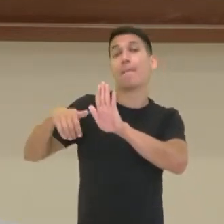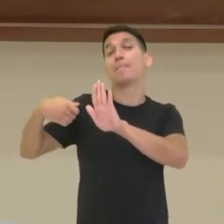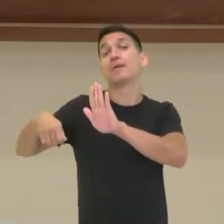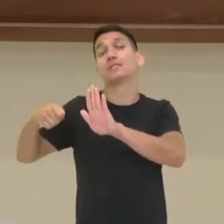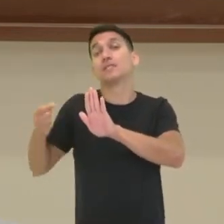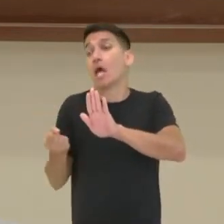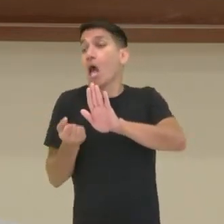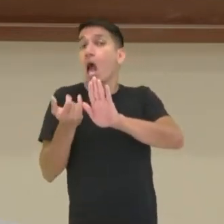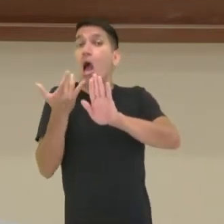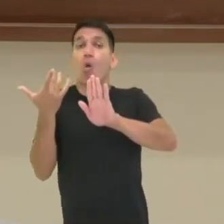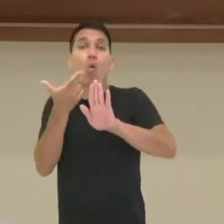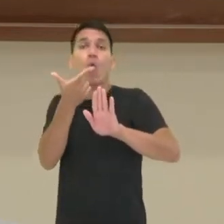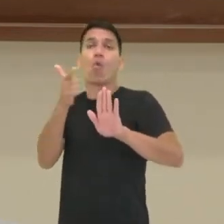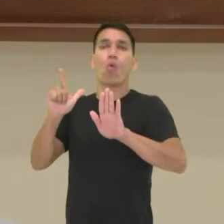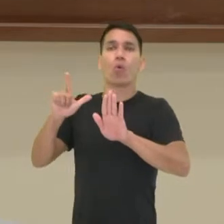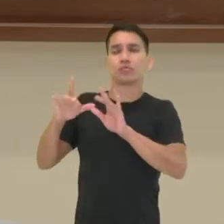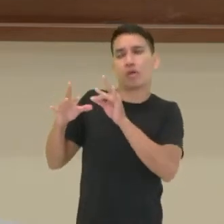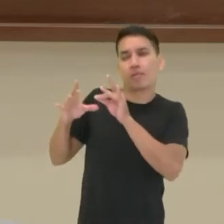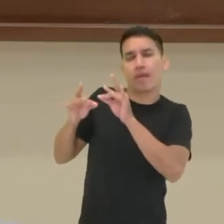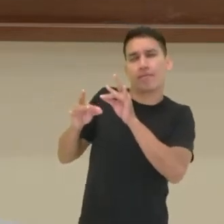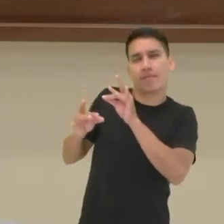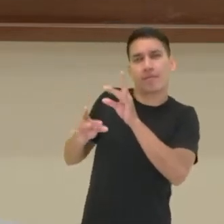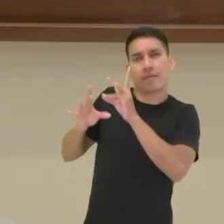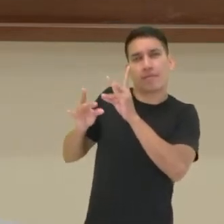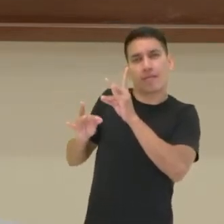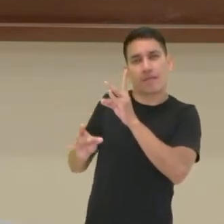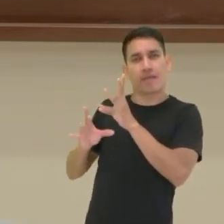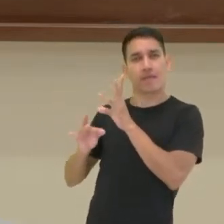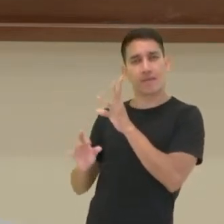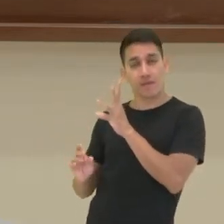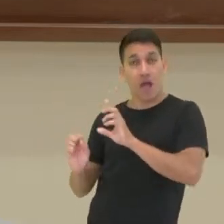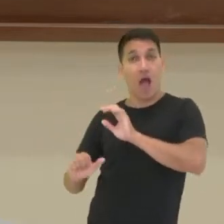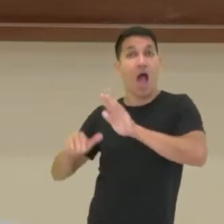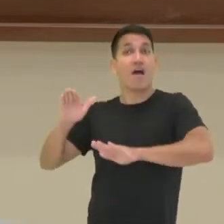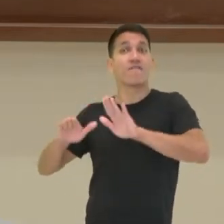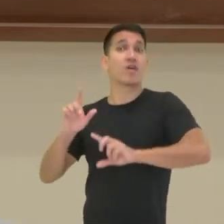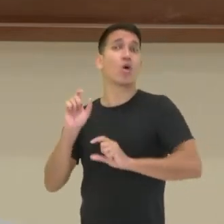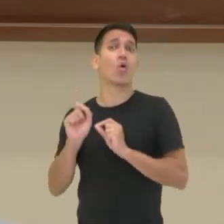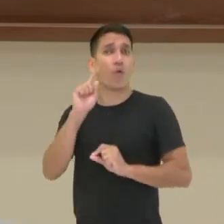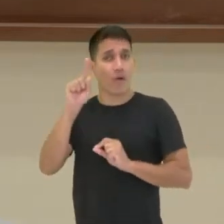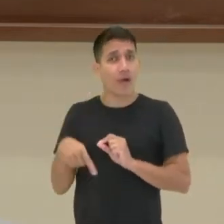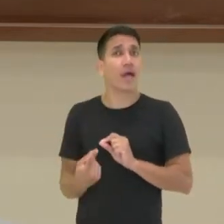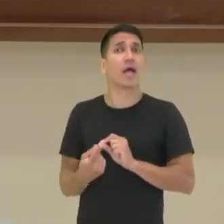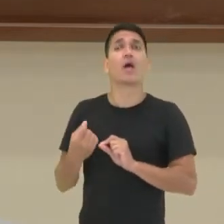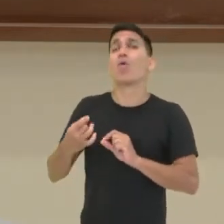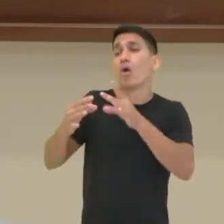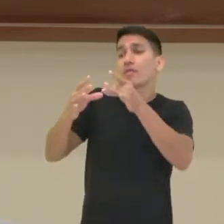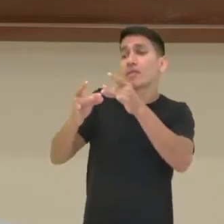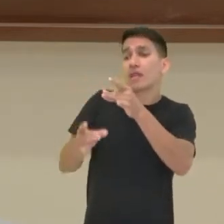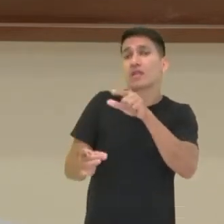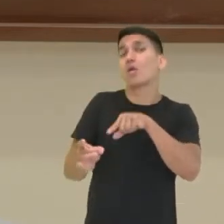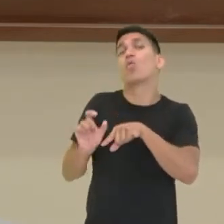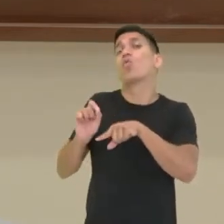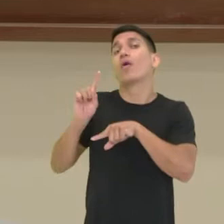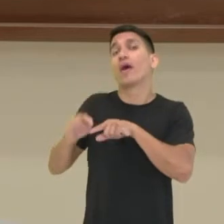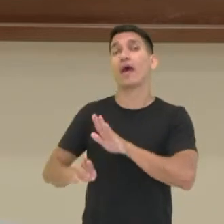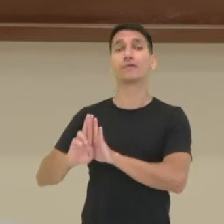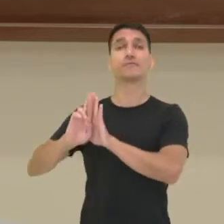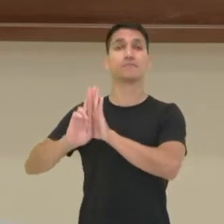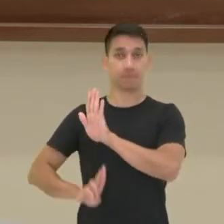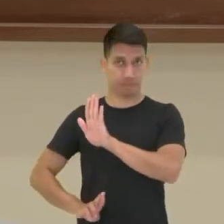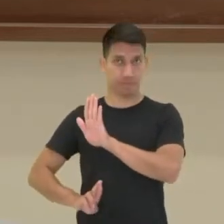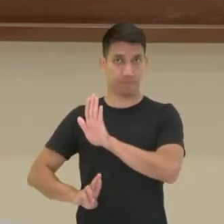alguns outros detalhamentos. Muitas das vezes, detalhamentos, sabe como que são chamados? De